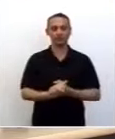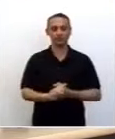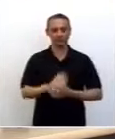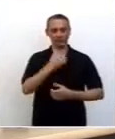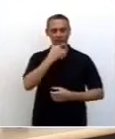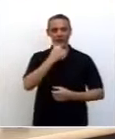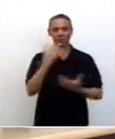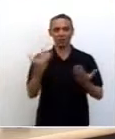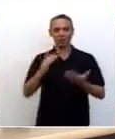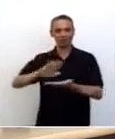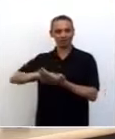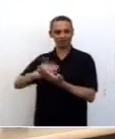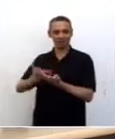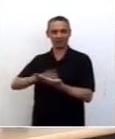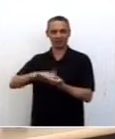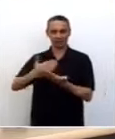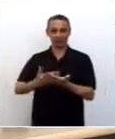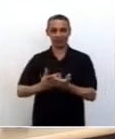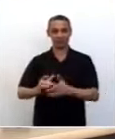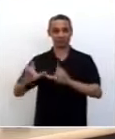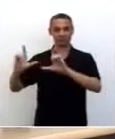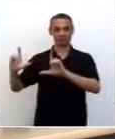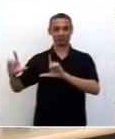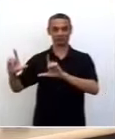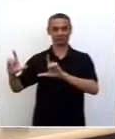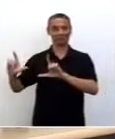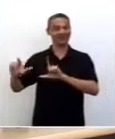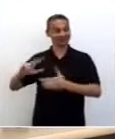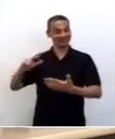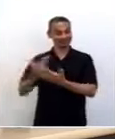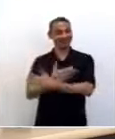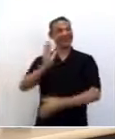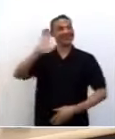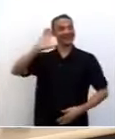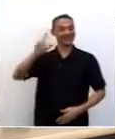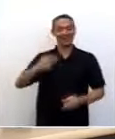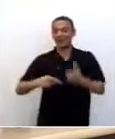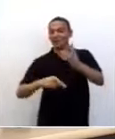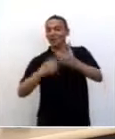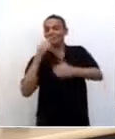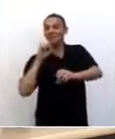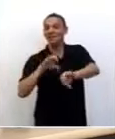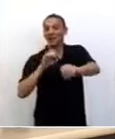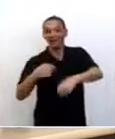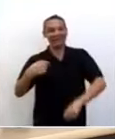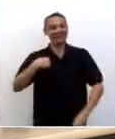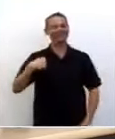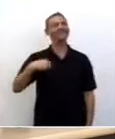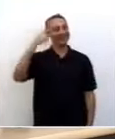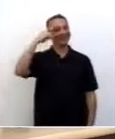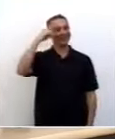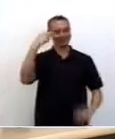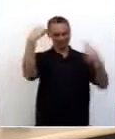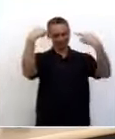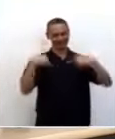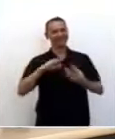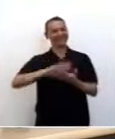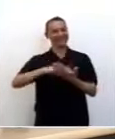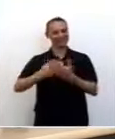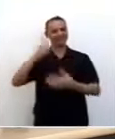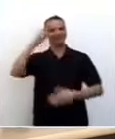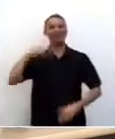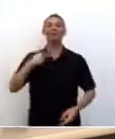na telinha, ali embaixo, inclusive esse rapaz que está aí, eu já deixei ele numa fria, na minha primeira aula, eu lembro dele. Né? Falei a